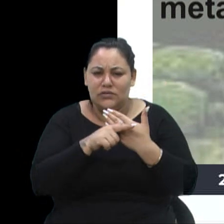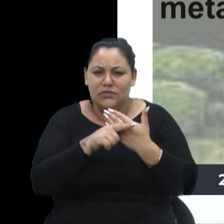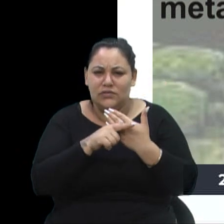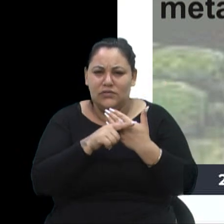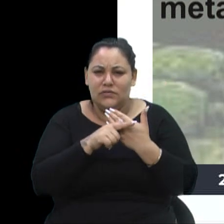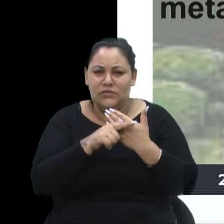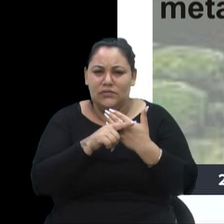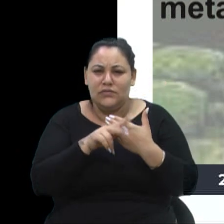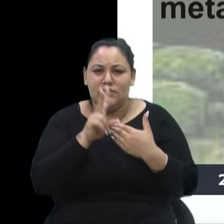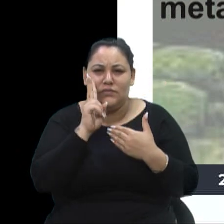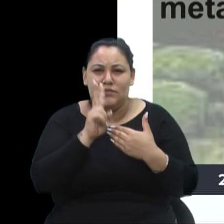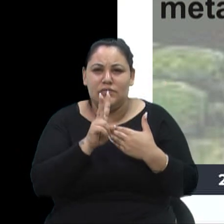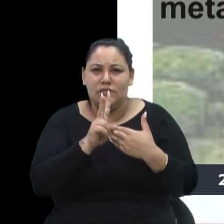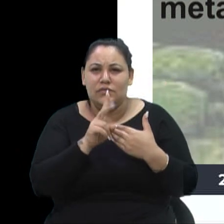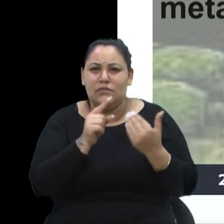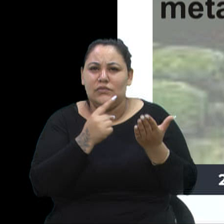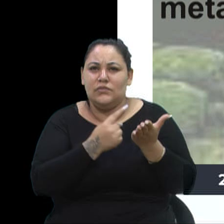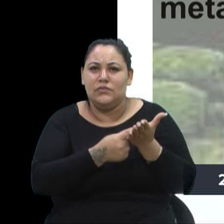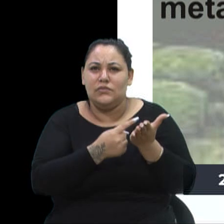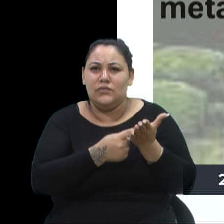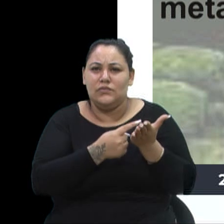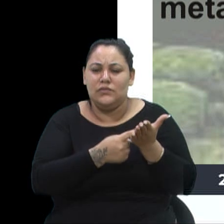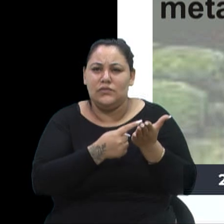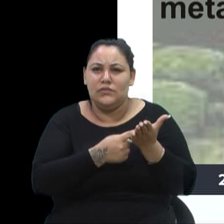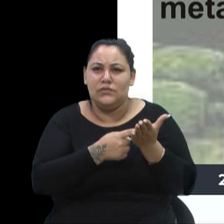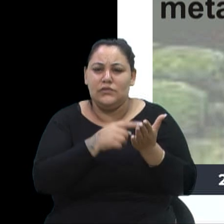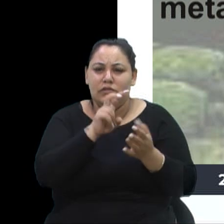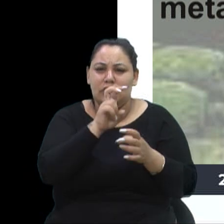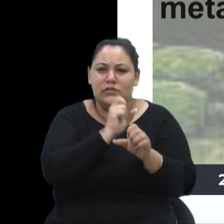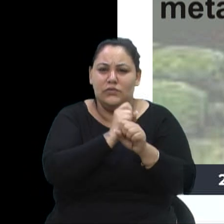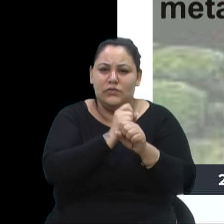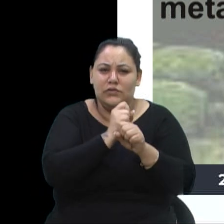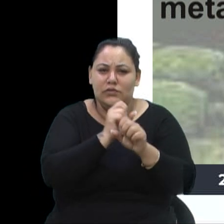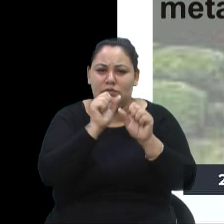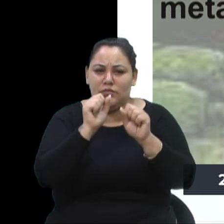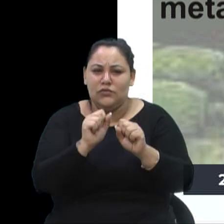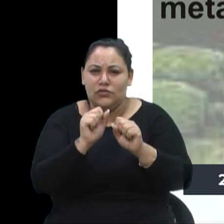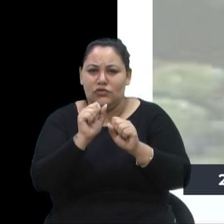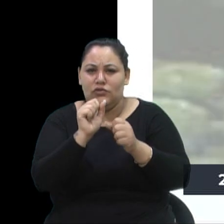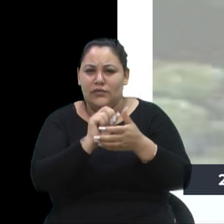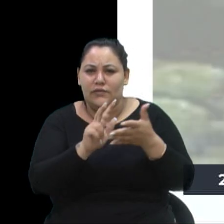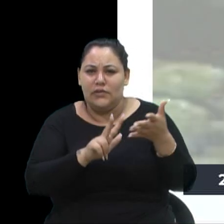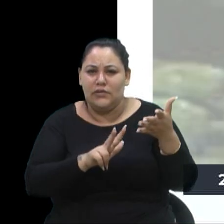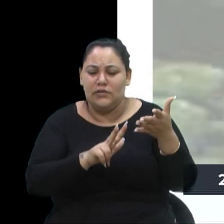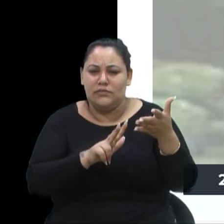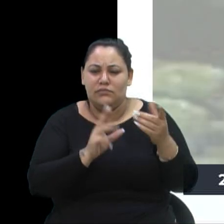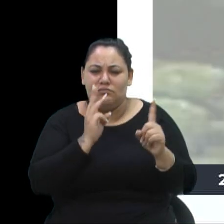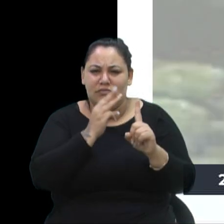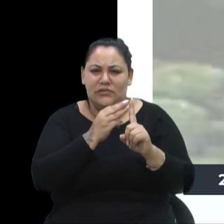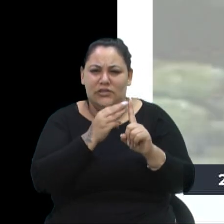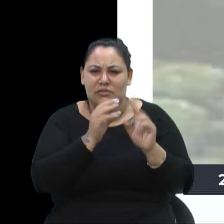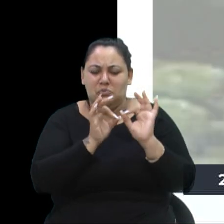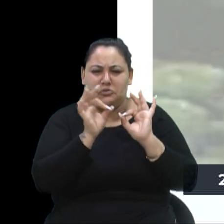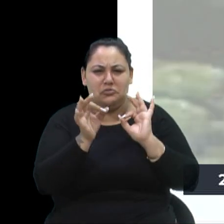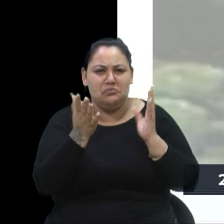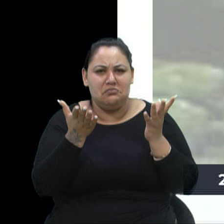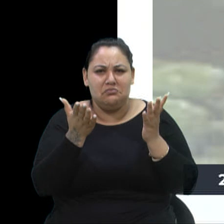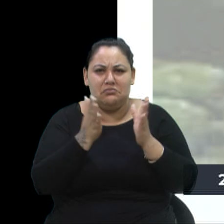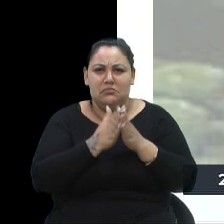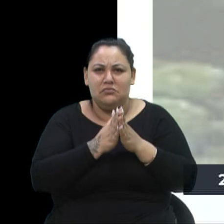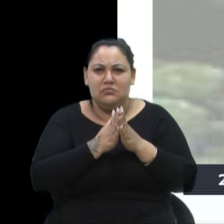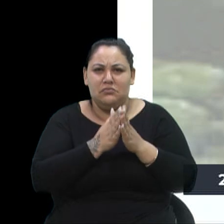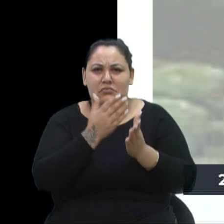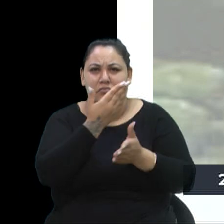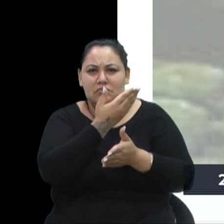pelo Acordo de Paris. 5 anos para avaliar os coletivos em relação às metas a longo prazo. E a sexta, colocar